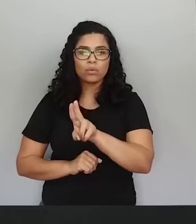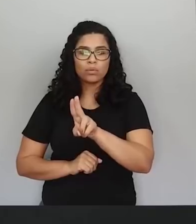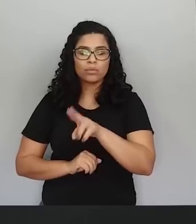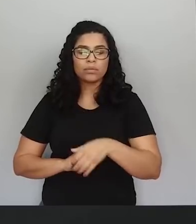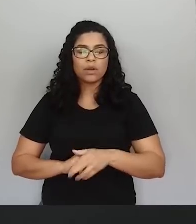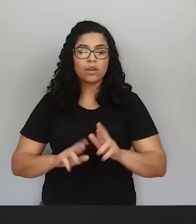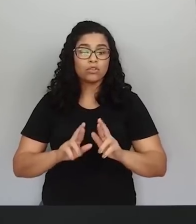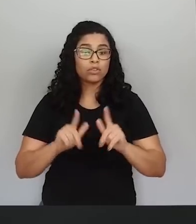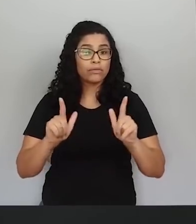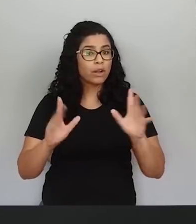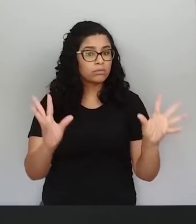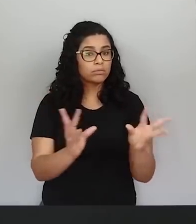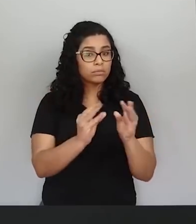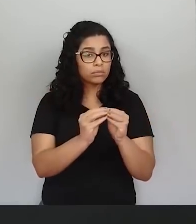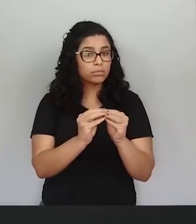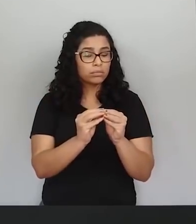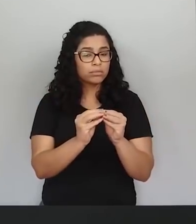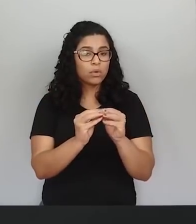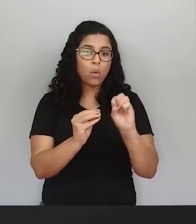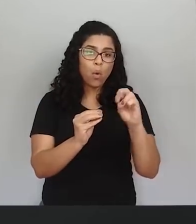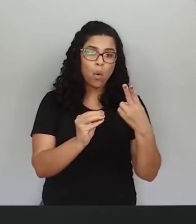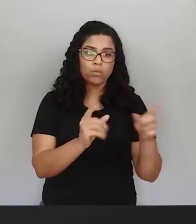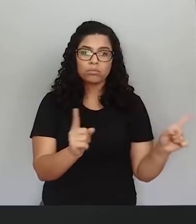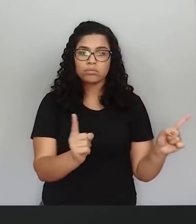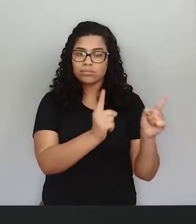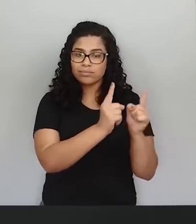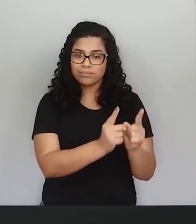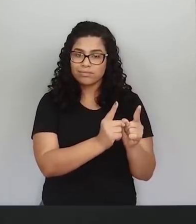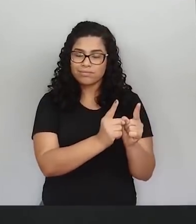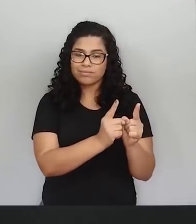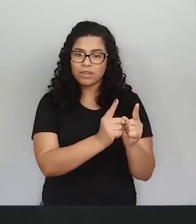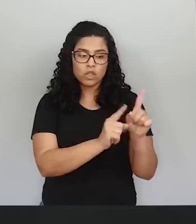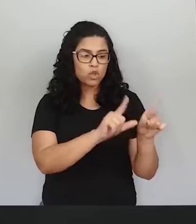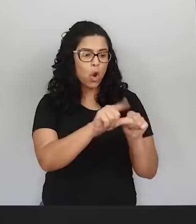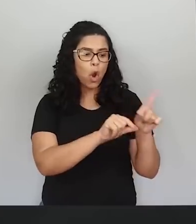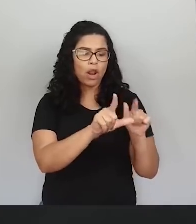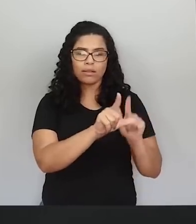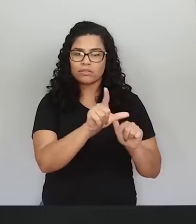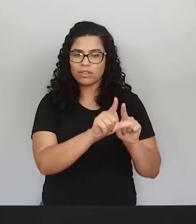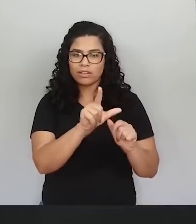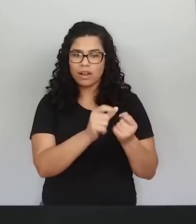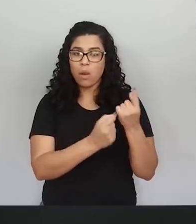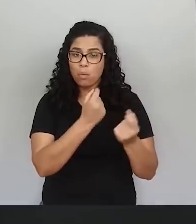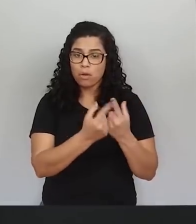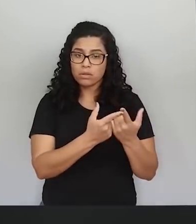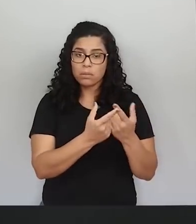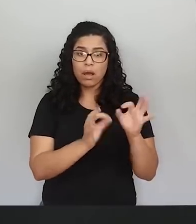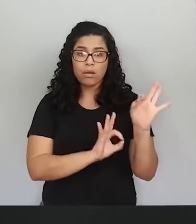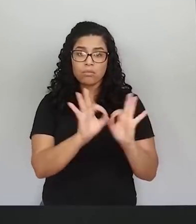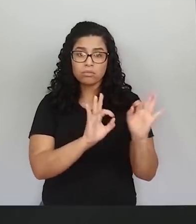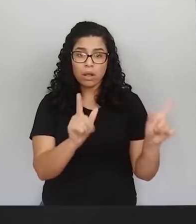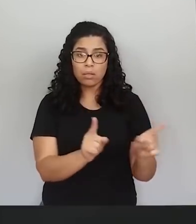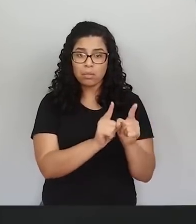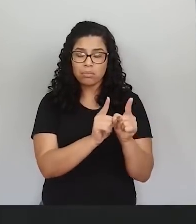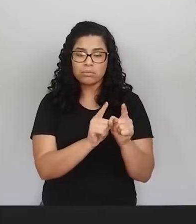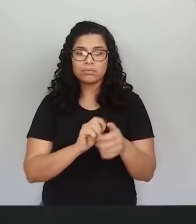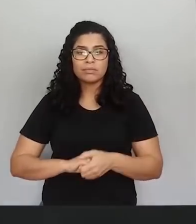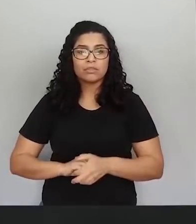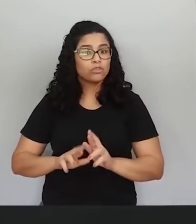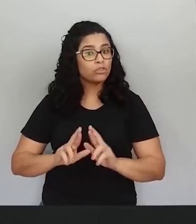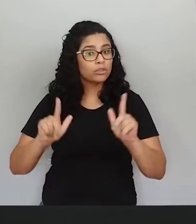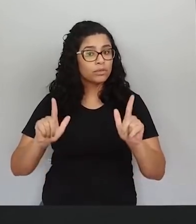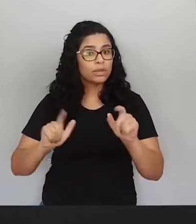que muitas vezes, para algumas pessoas, o estrangeirismo é um processo um tanto delicado, porque alguns pensam que a língua está sendo descaracterizada por conta do acréscimo